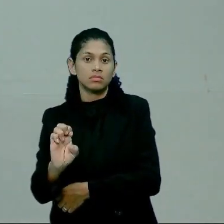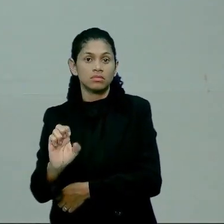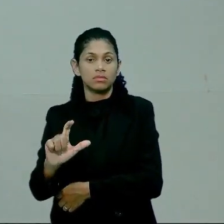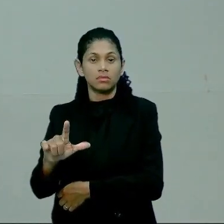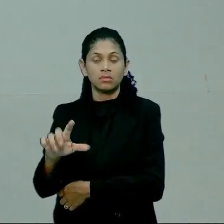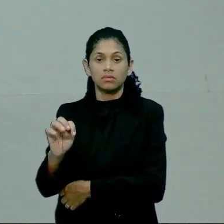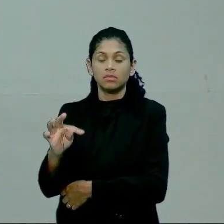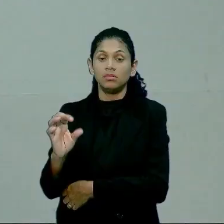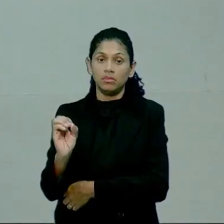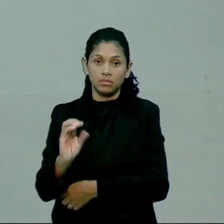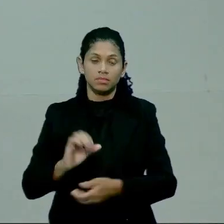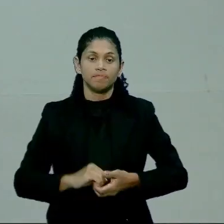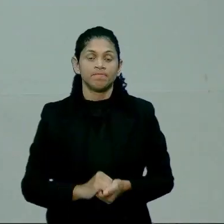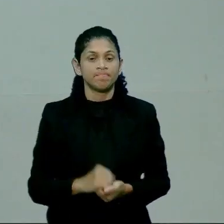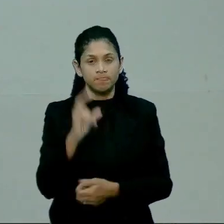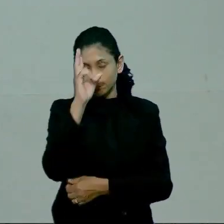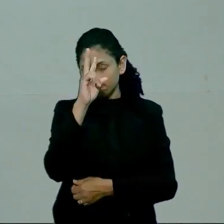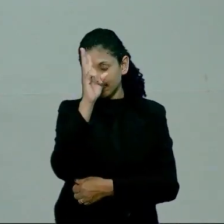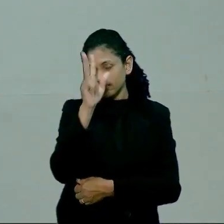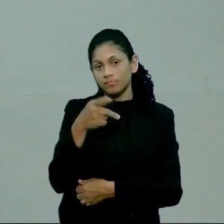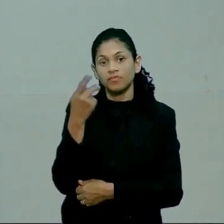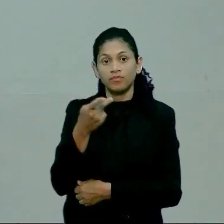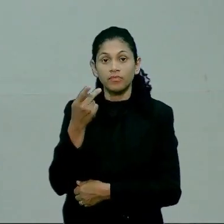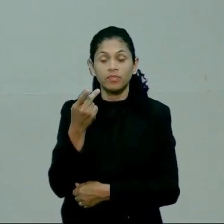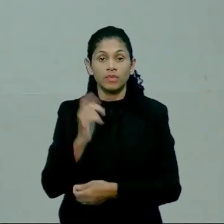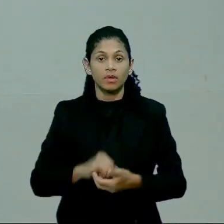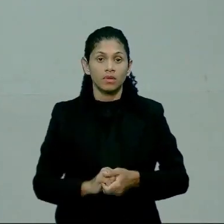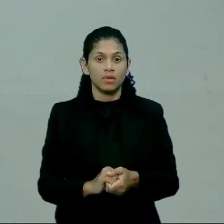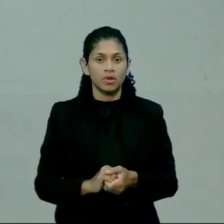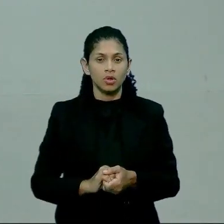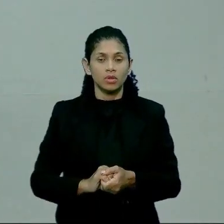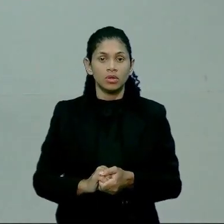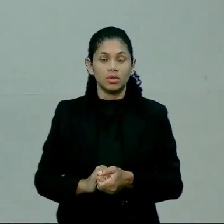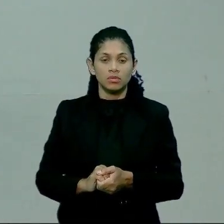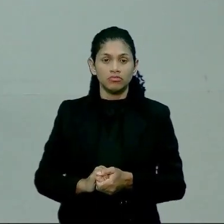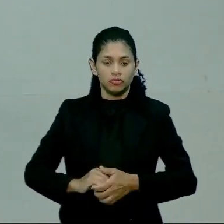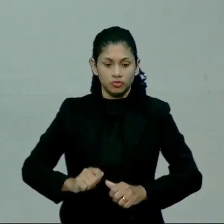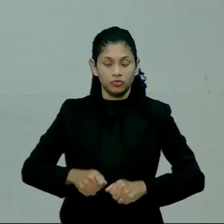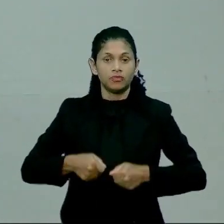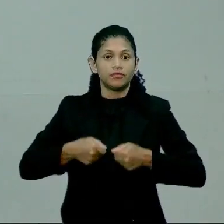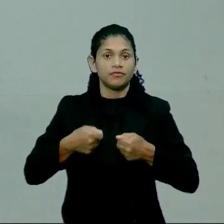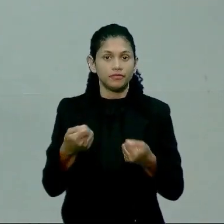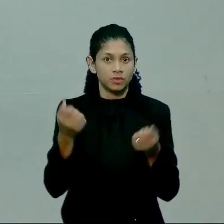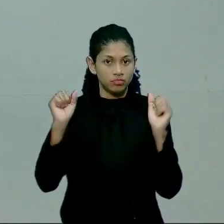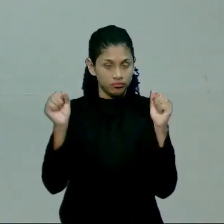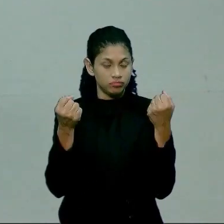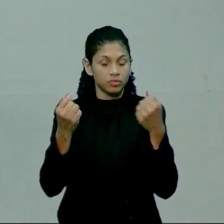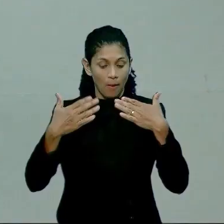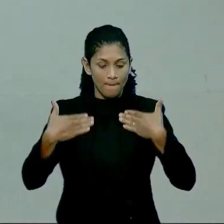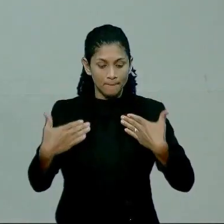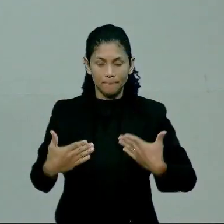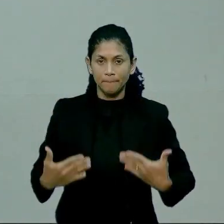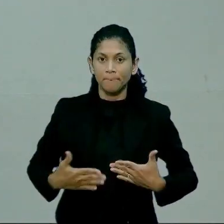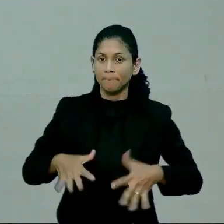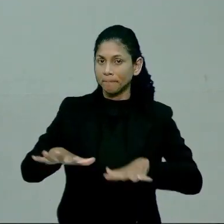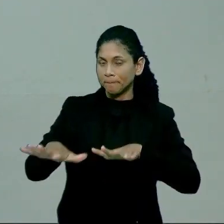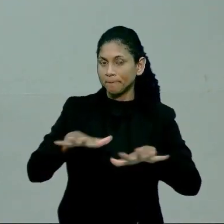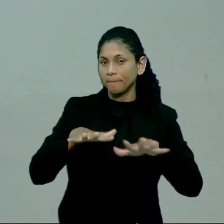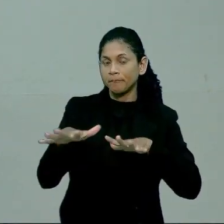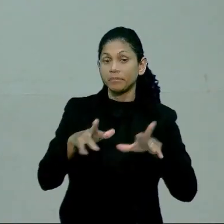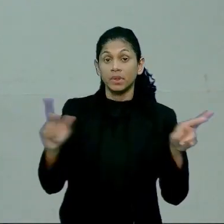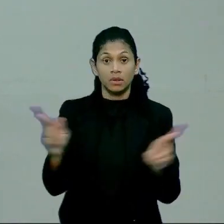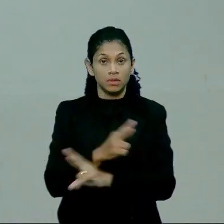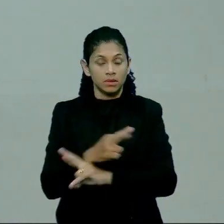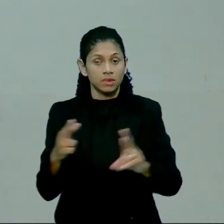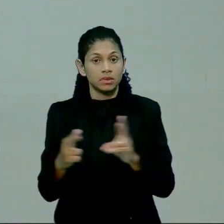a realização de movimentos. Lembrando que a gente estava falando de condicionamento físico, então era o funcionamento do corpo